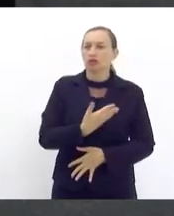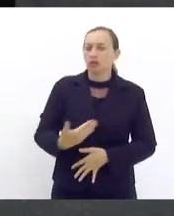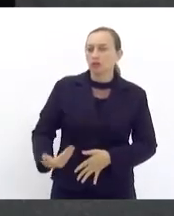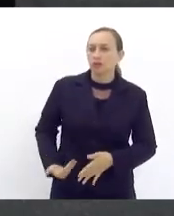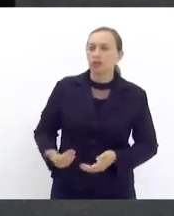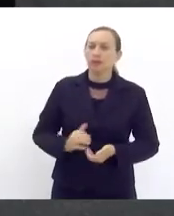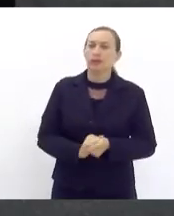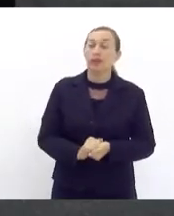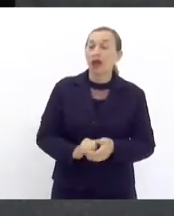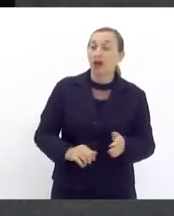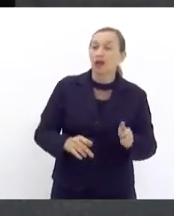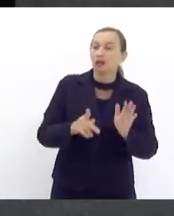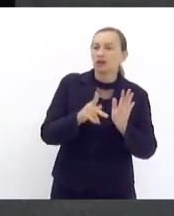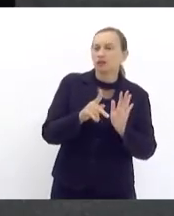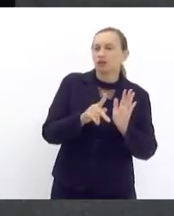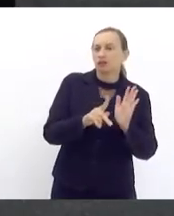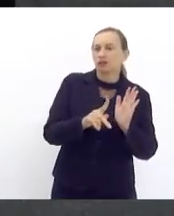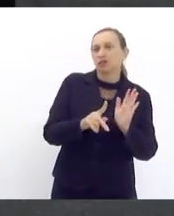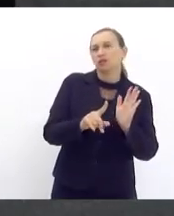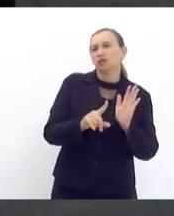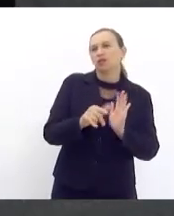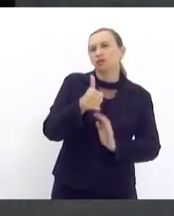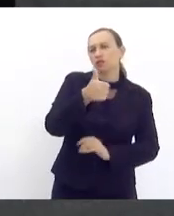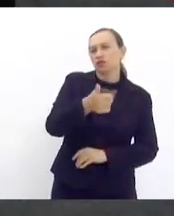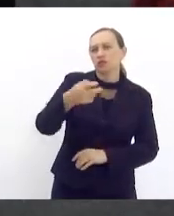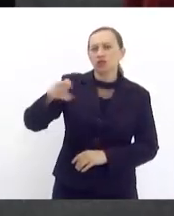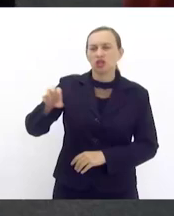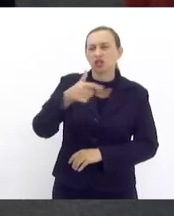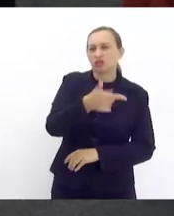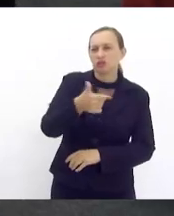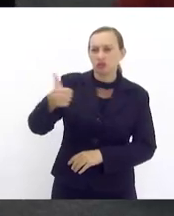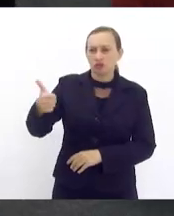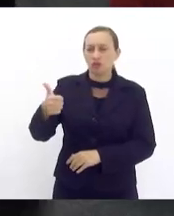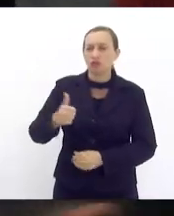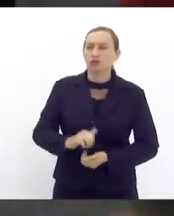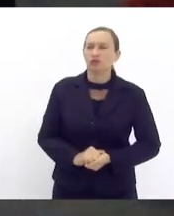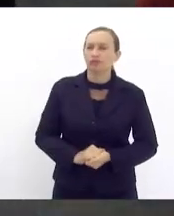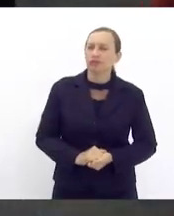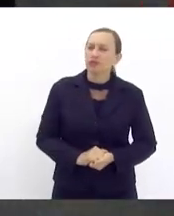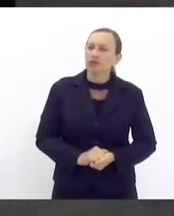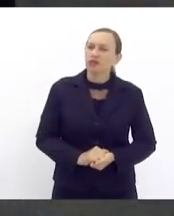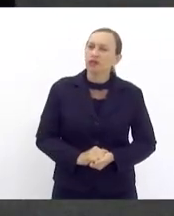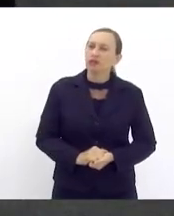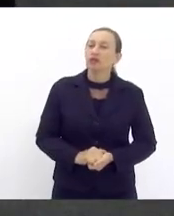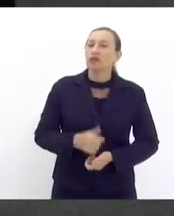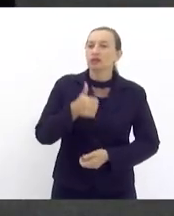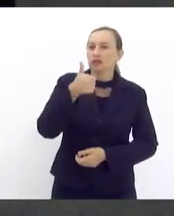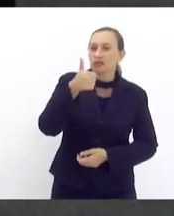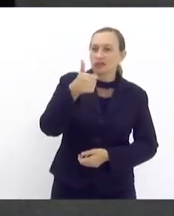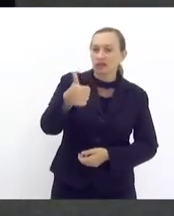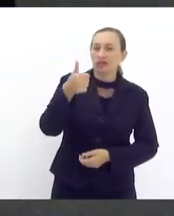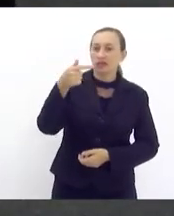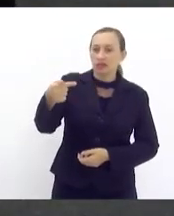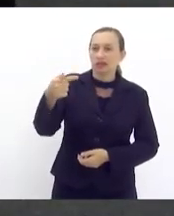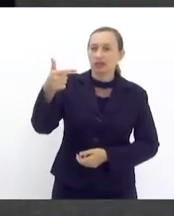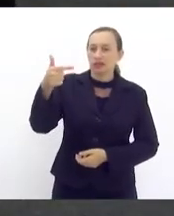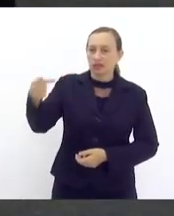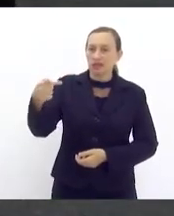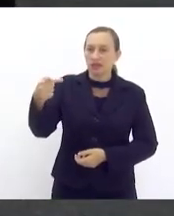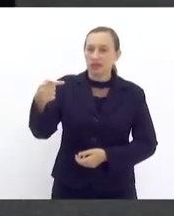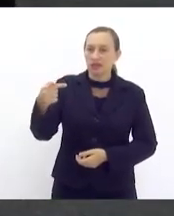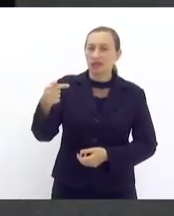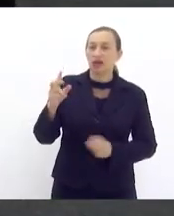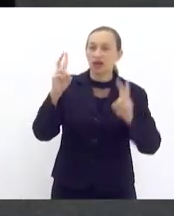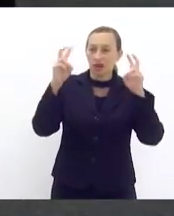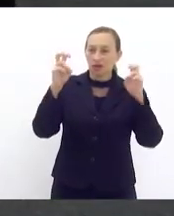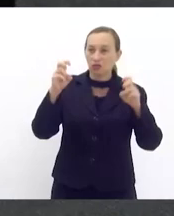que a lei começou a tramitar nessa casa e 2021 foram 177 casos de estupro